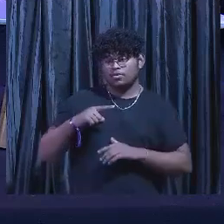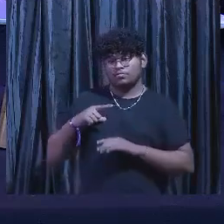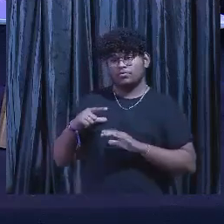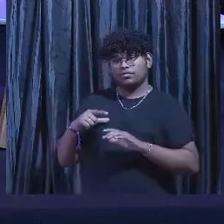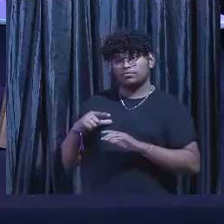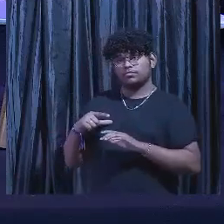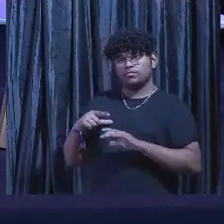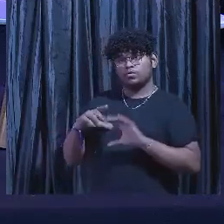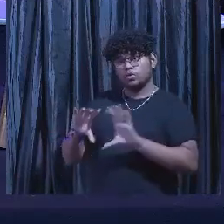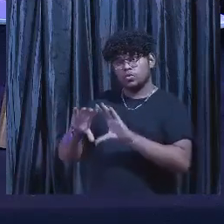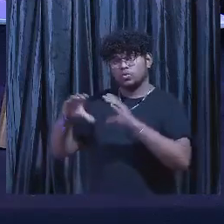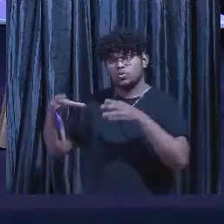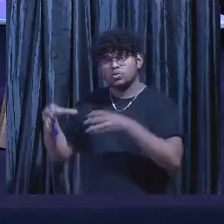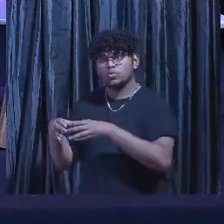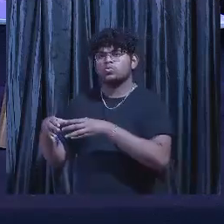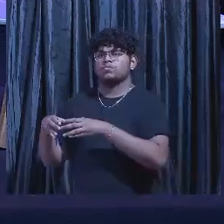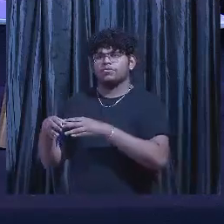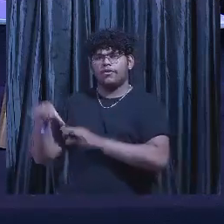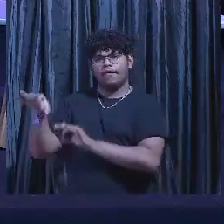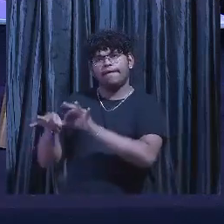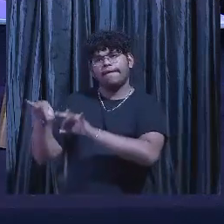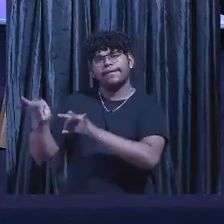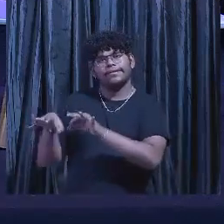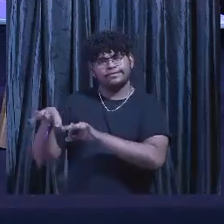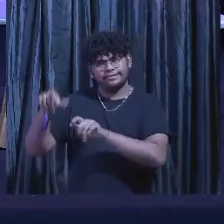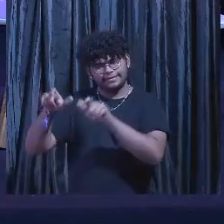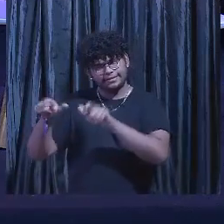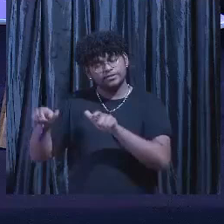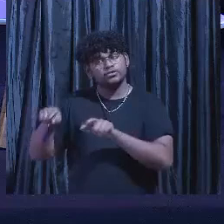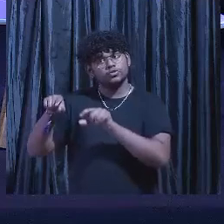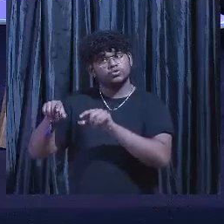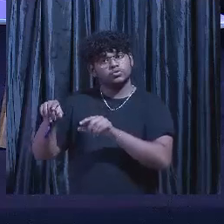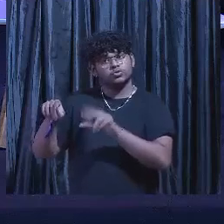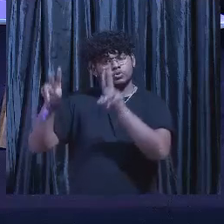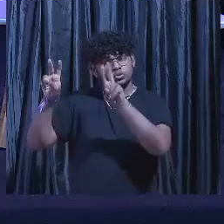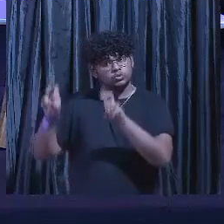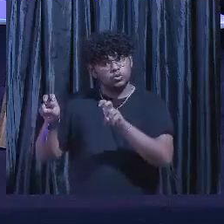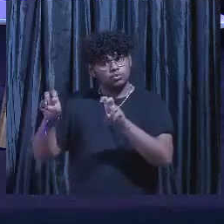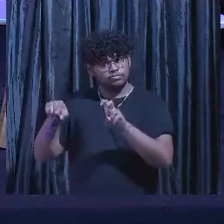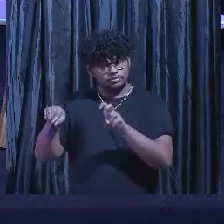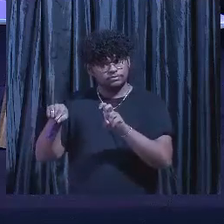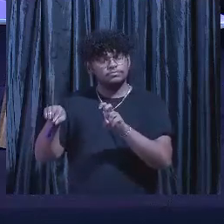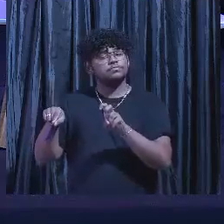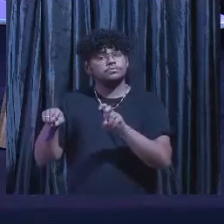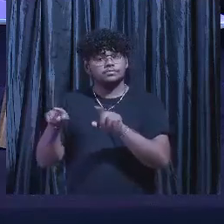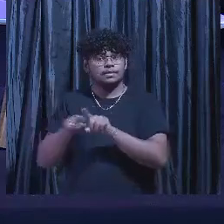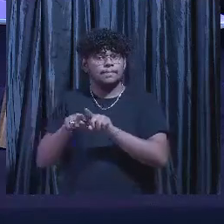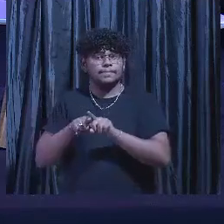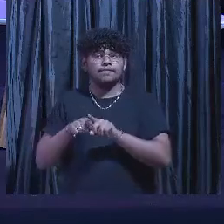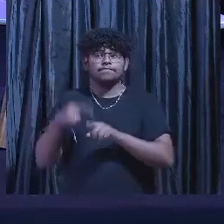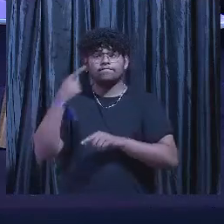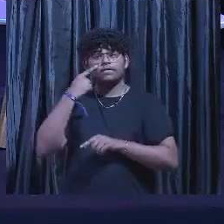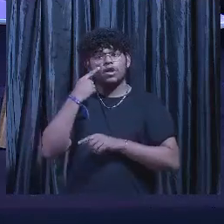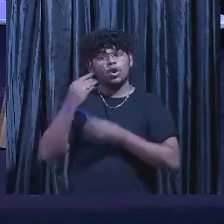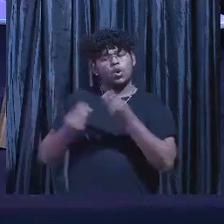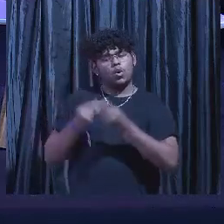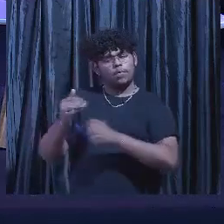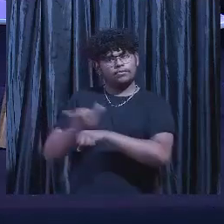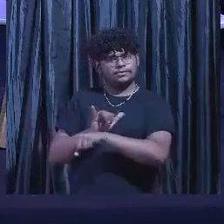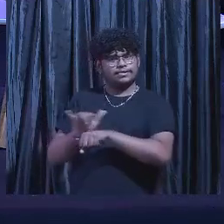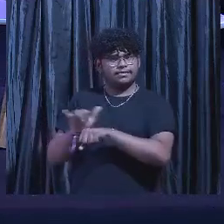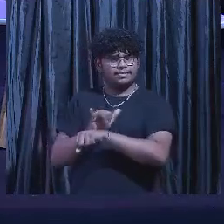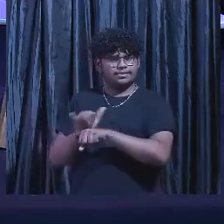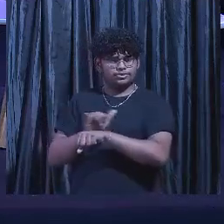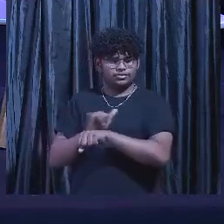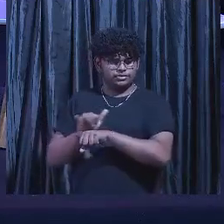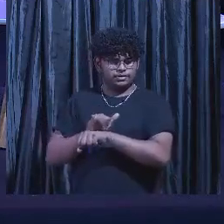organiza ao redor de um tema e ele mesmo decide como vai fazer todo o processo para o seu benefício próprio. O último exemplo